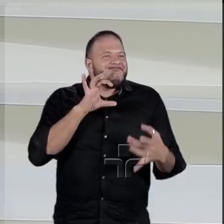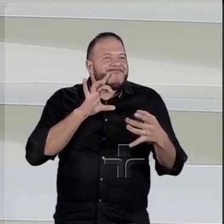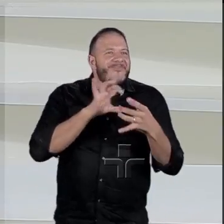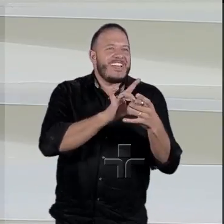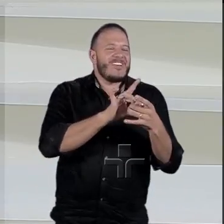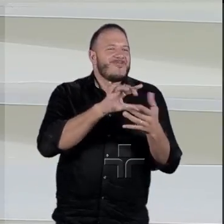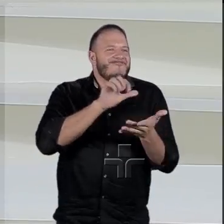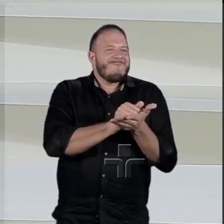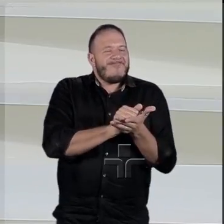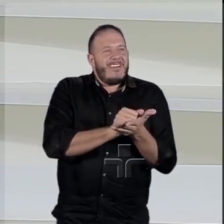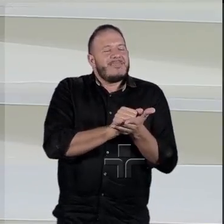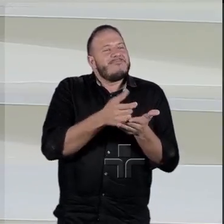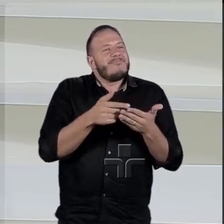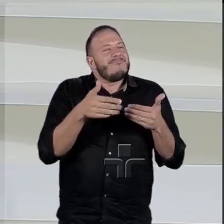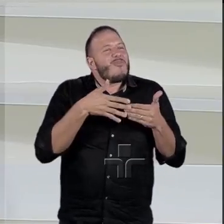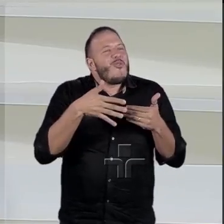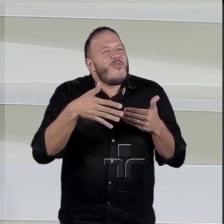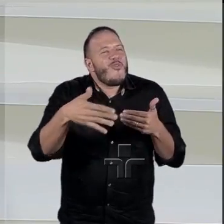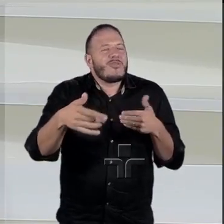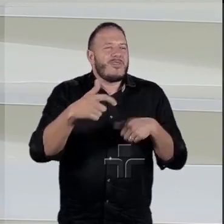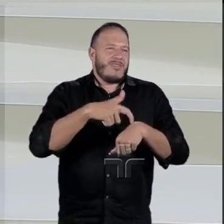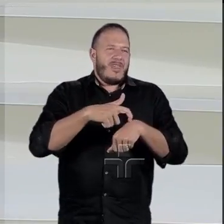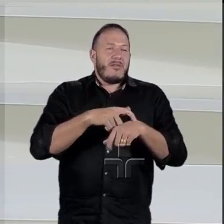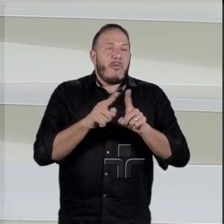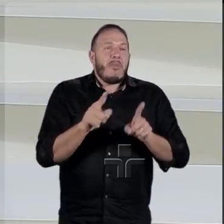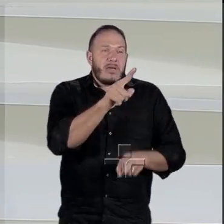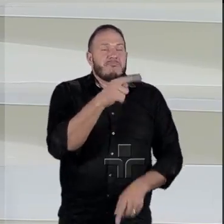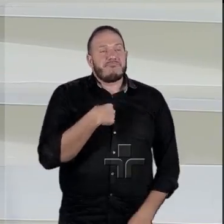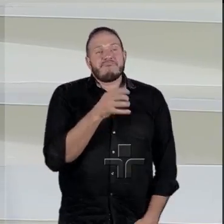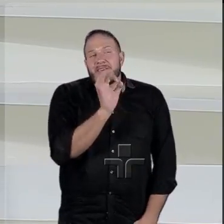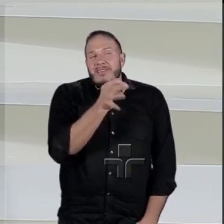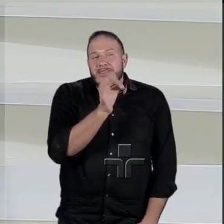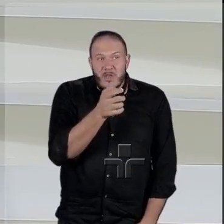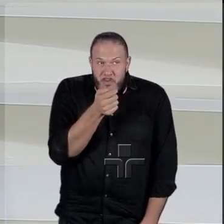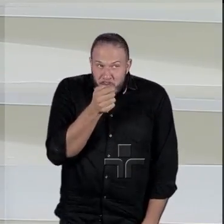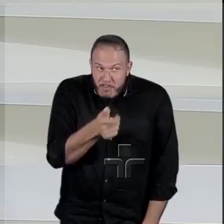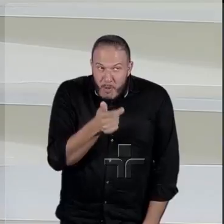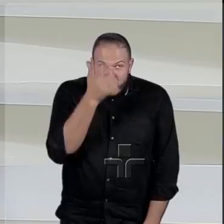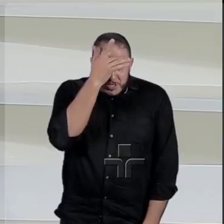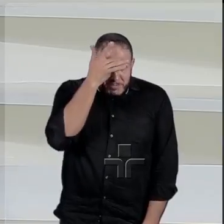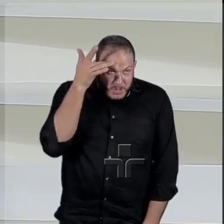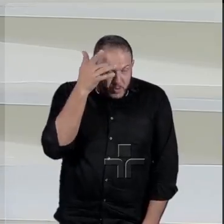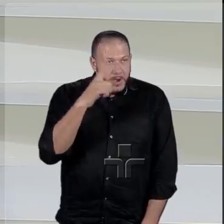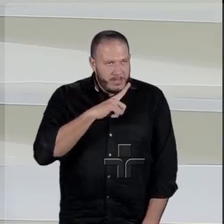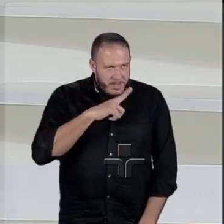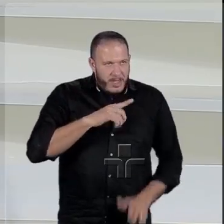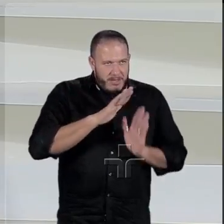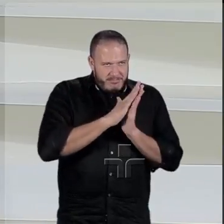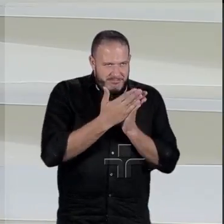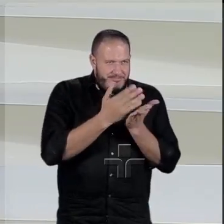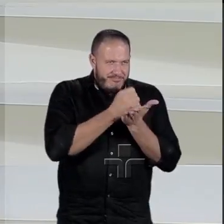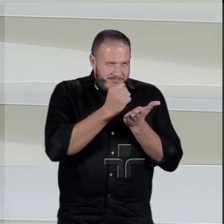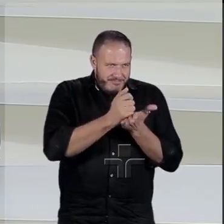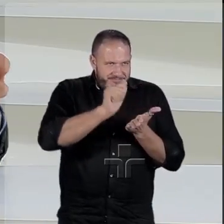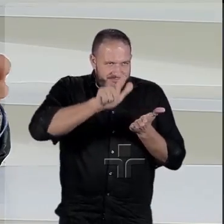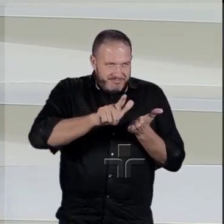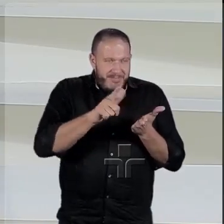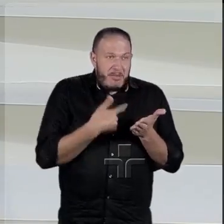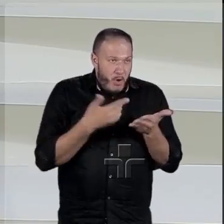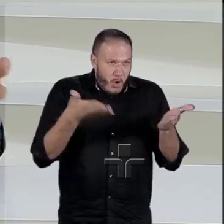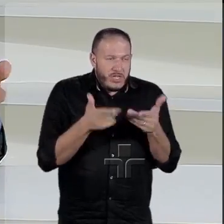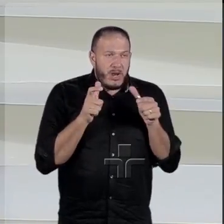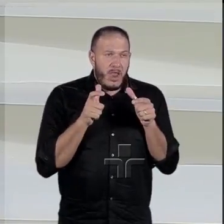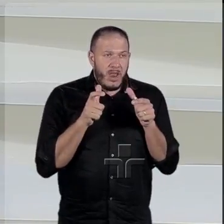vínculo. Agora, você tem toda a razão. O pouco que a gente tem de formalização, como a gente chama, está